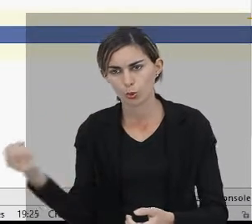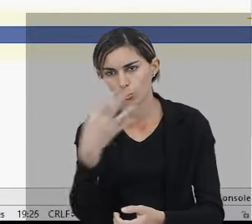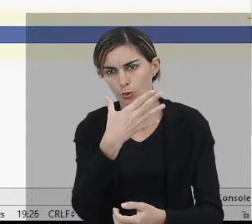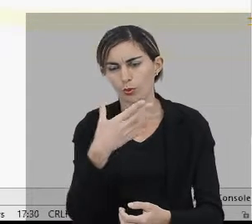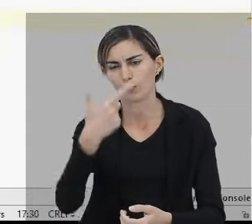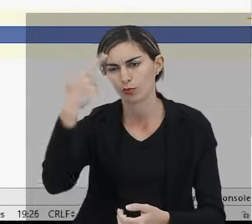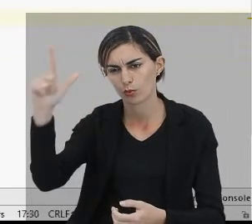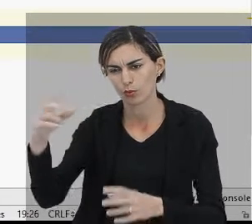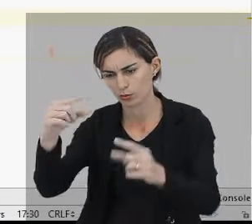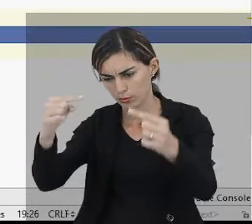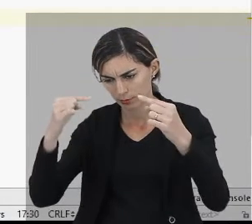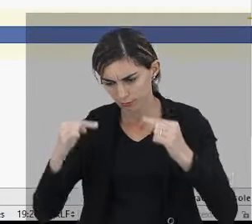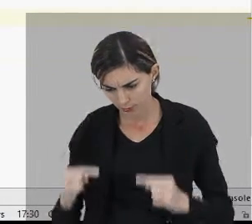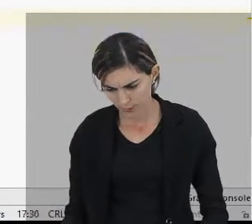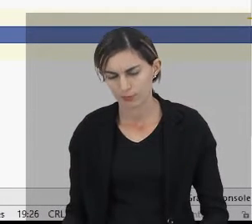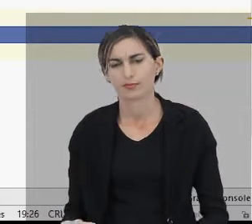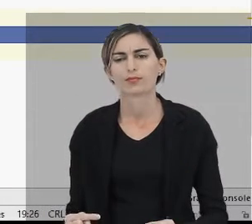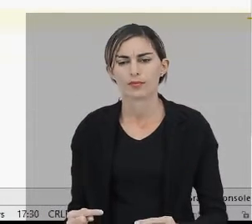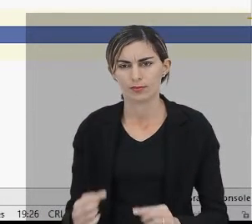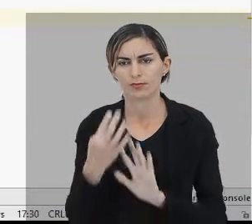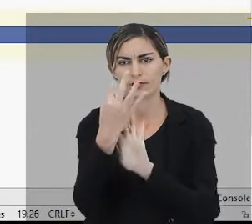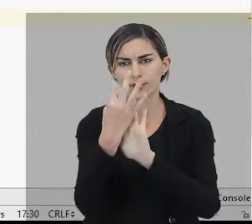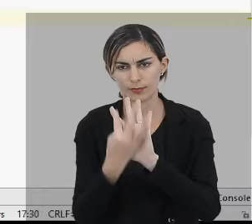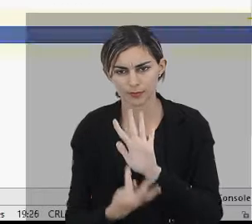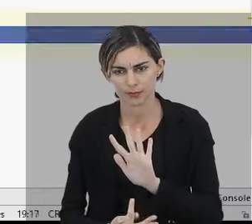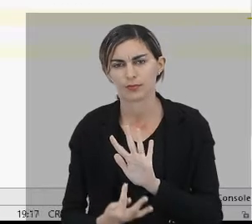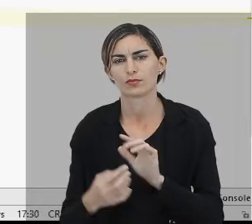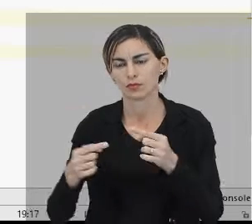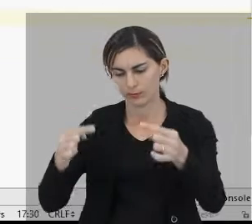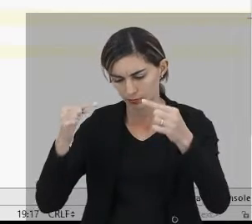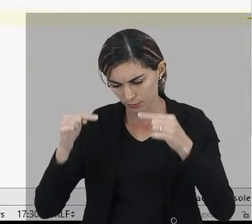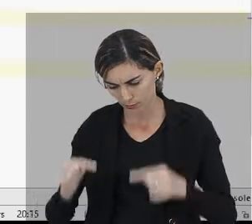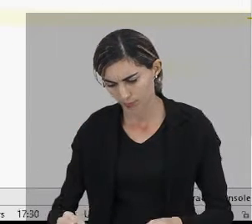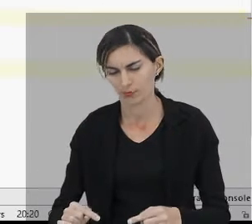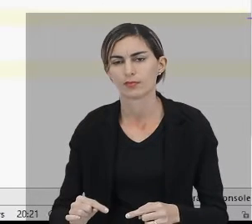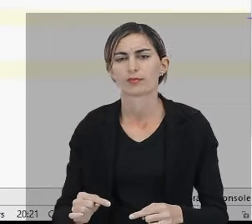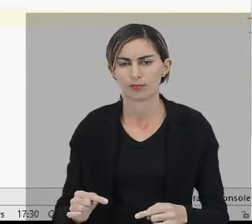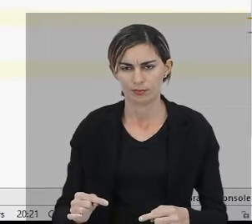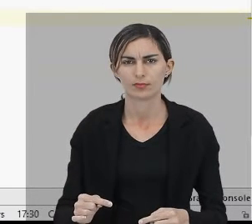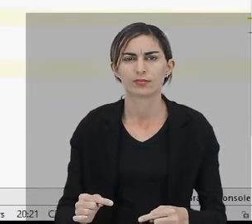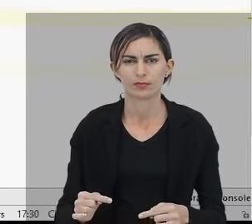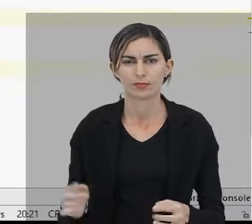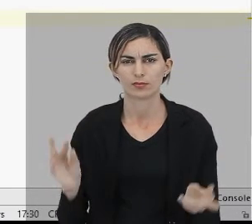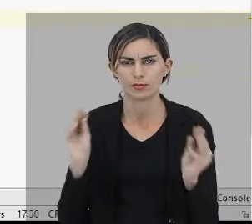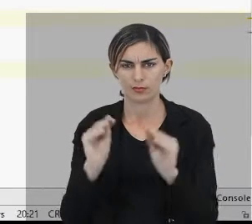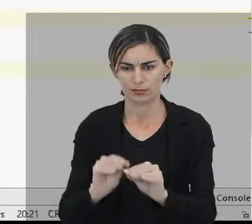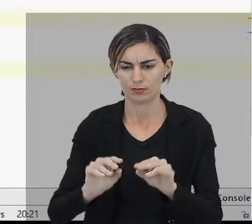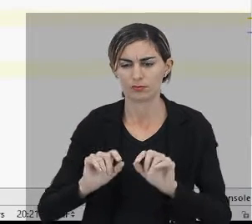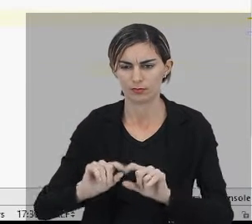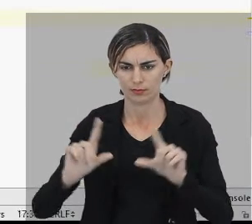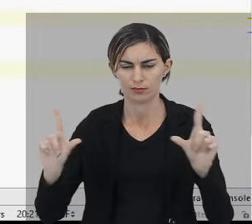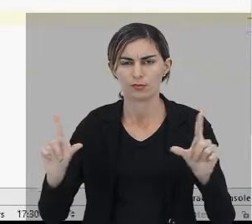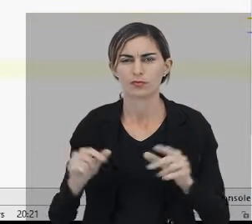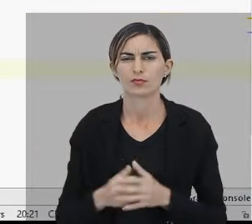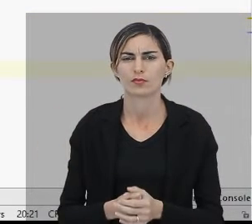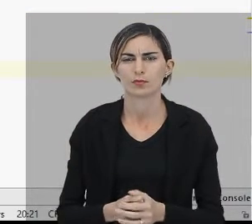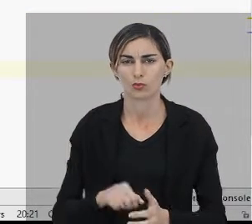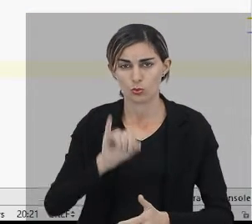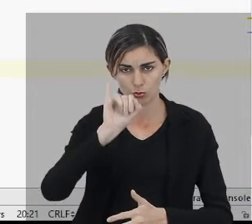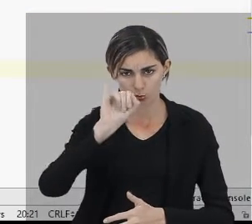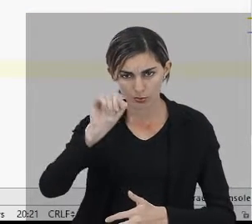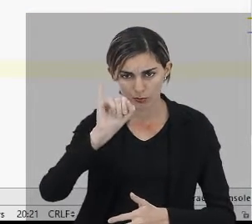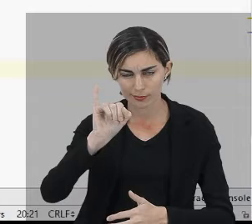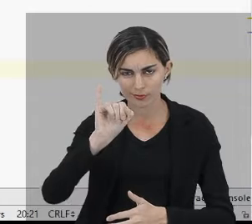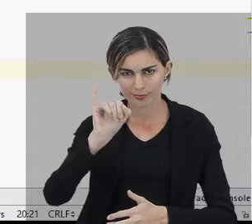botão, adiciona um texto a esse botão e então ele adiciona ao layout. O